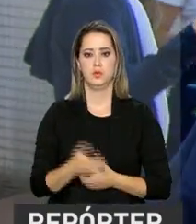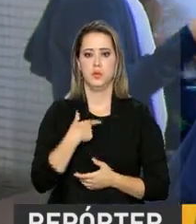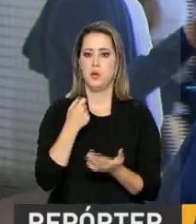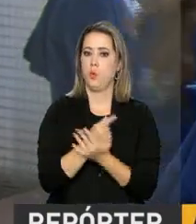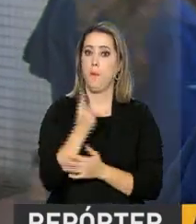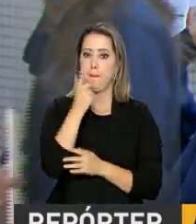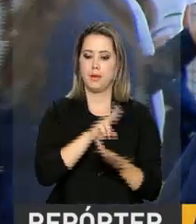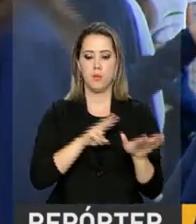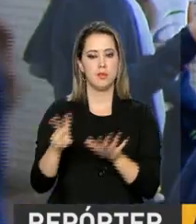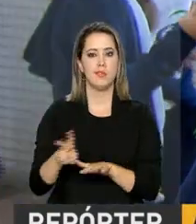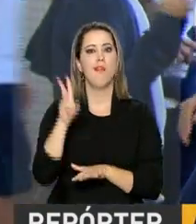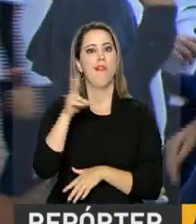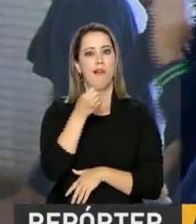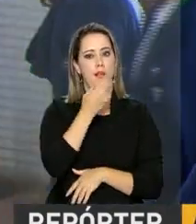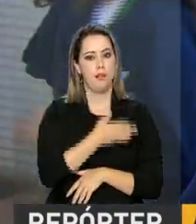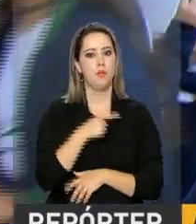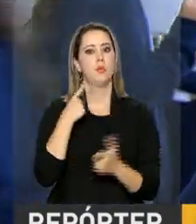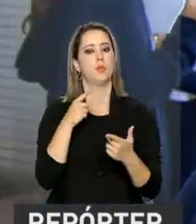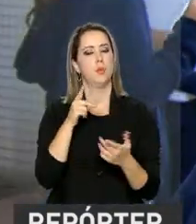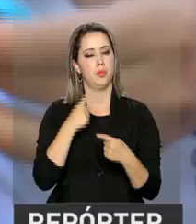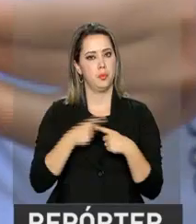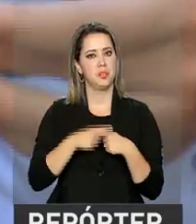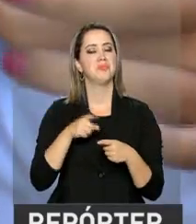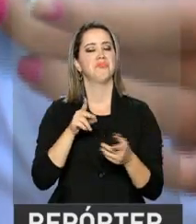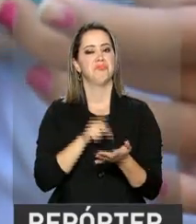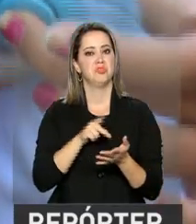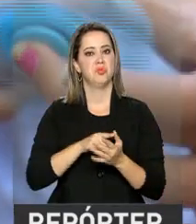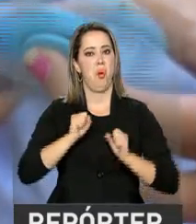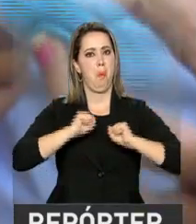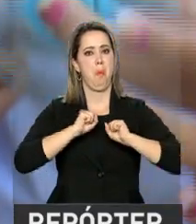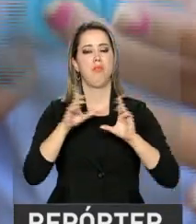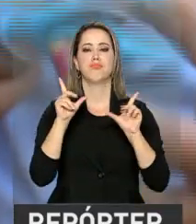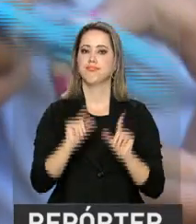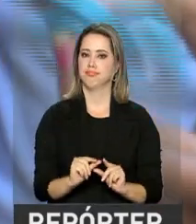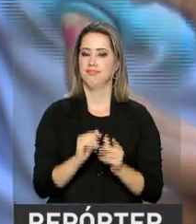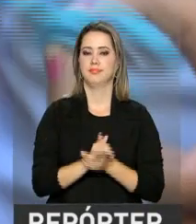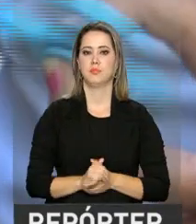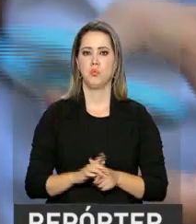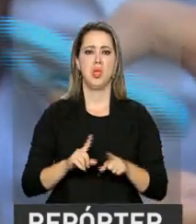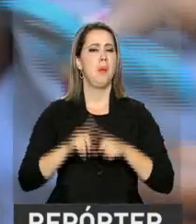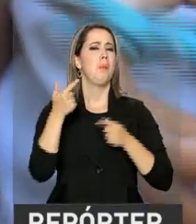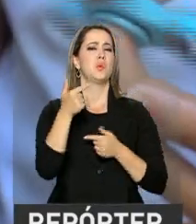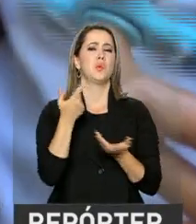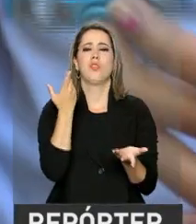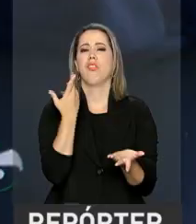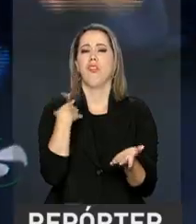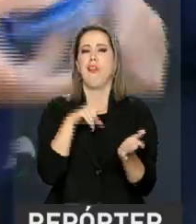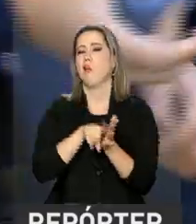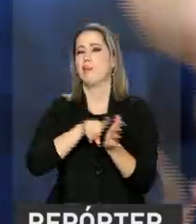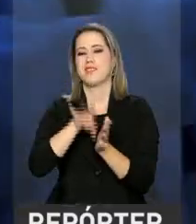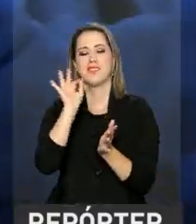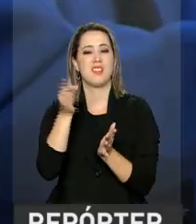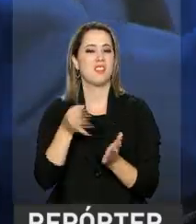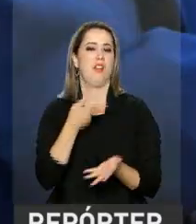faz 1 semana e foi muito divertido, porque ele realmente desestressa. Mas não há nenhuma comprovação das propriedades terapêuticas.